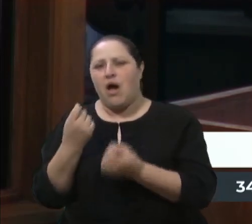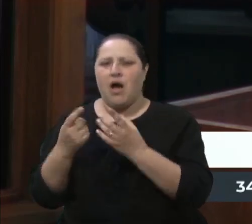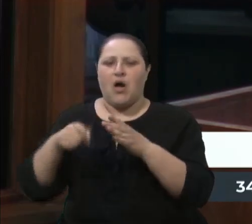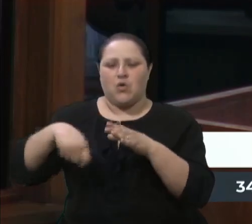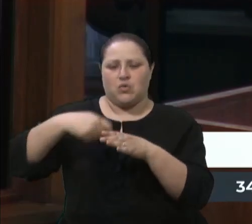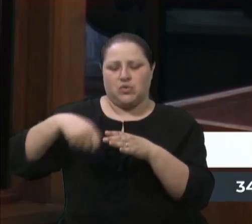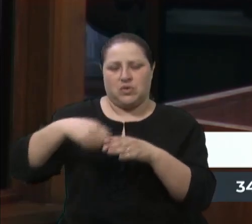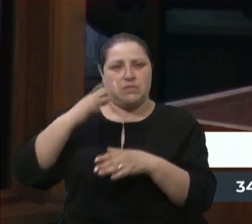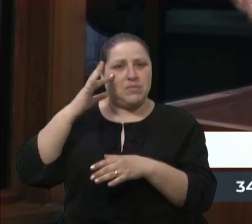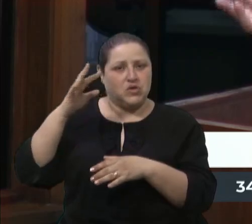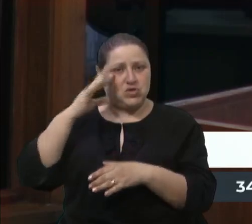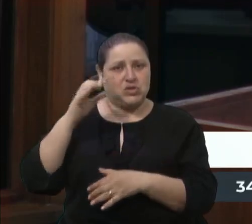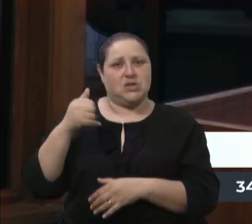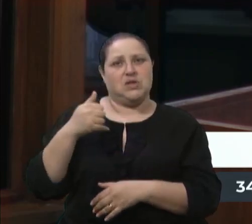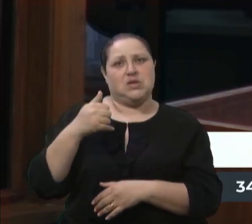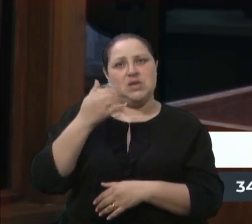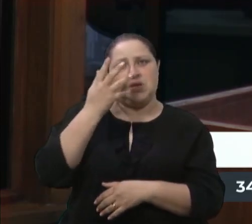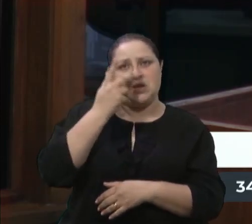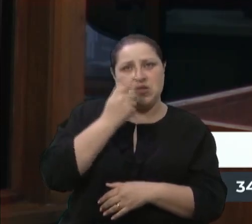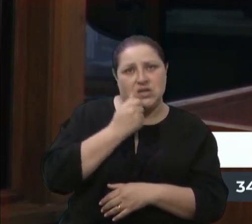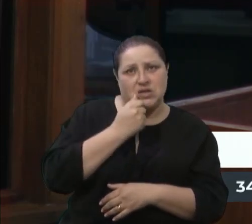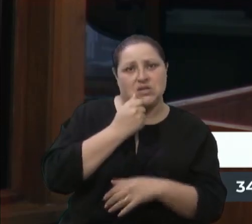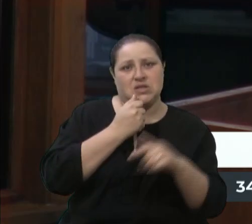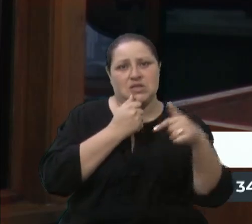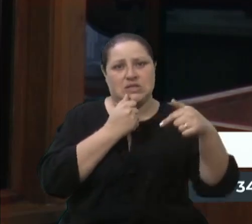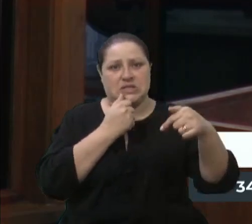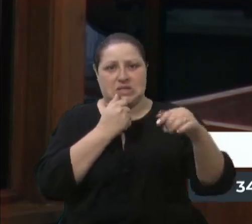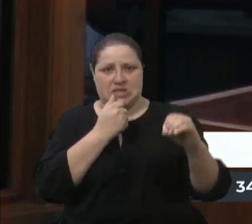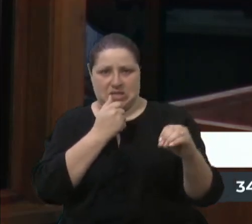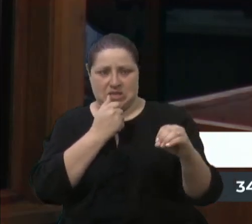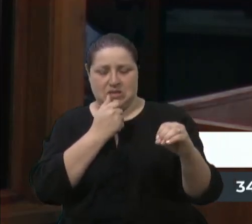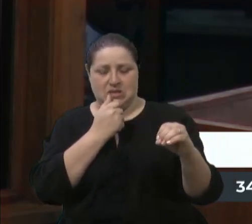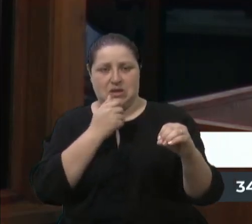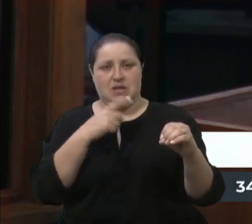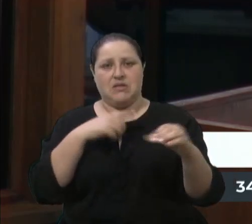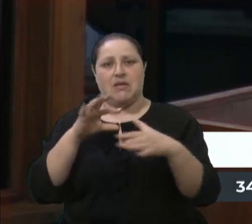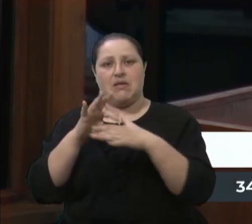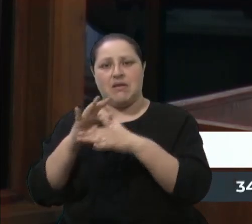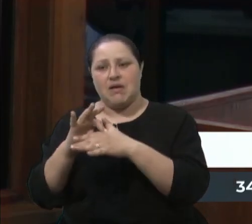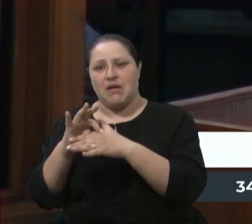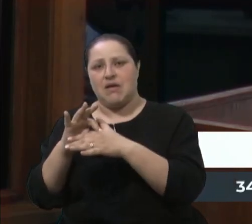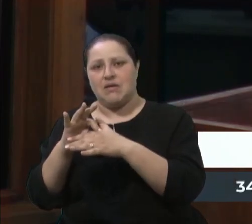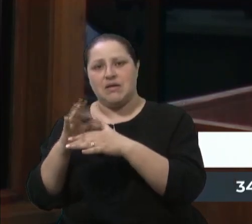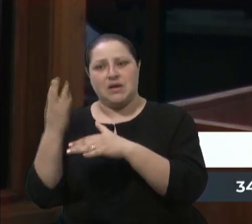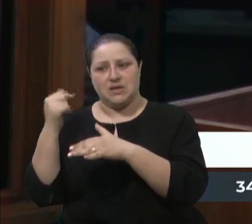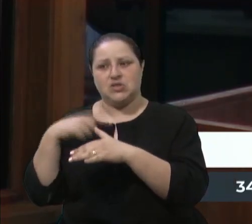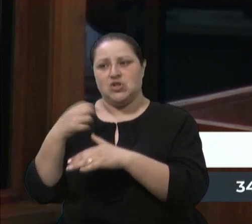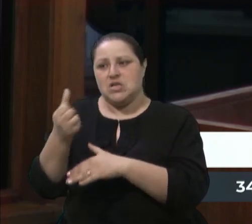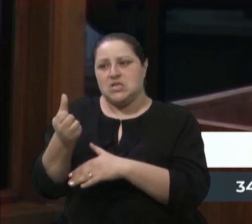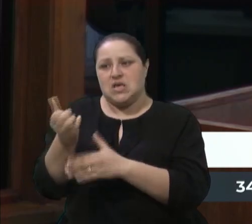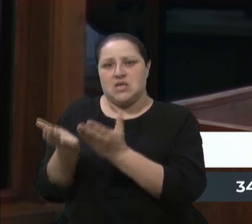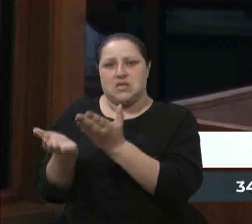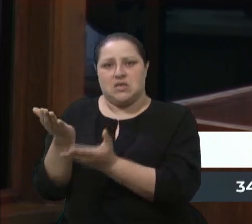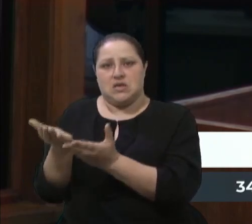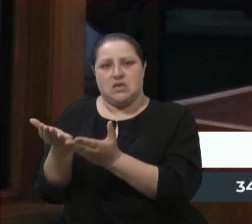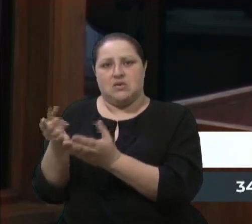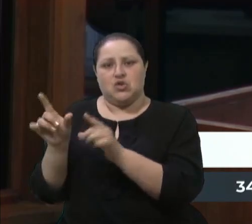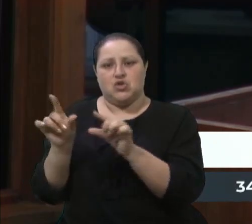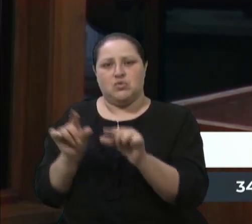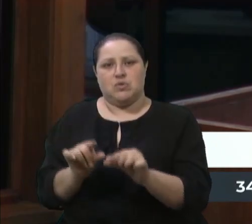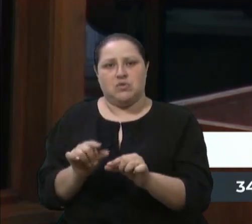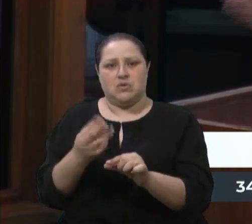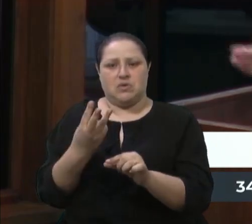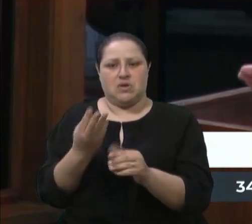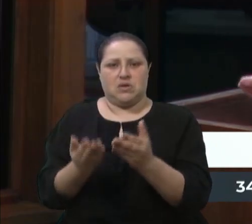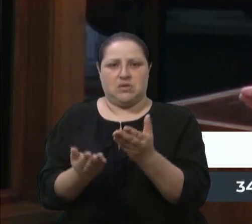de 6 para 3. Então, tem uma série de questões que nós precisamos melhorar, algumas que